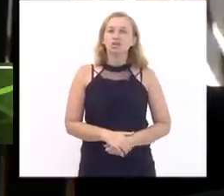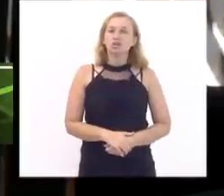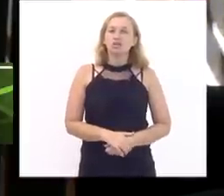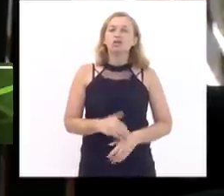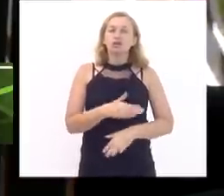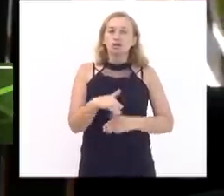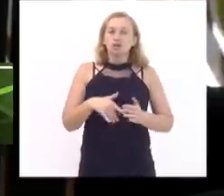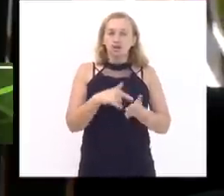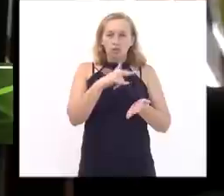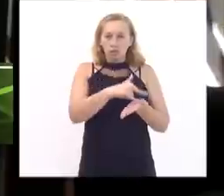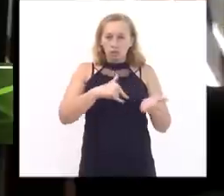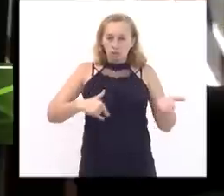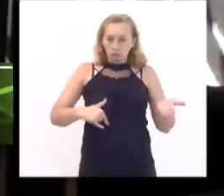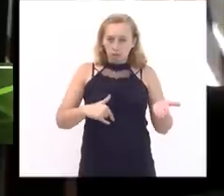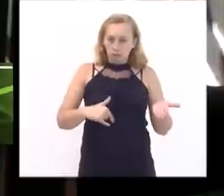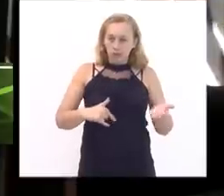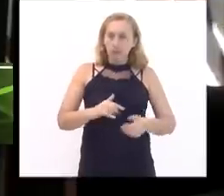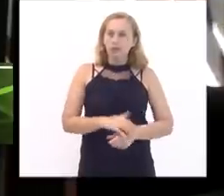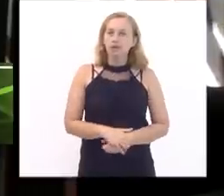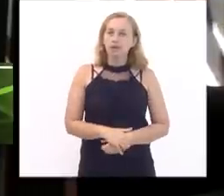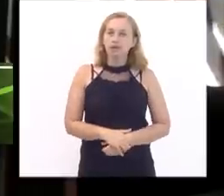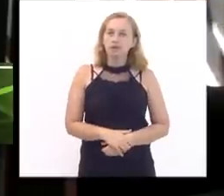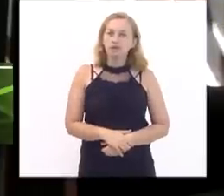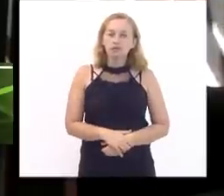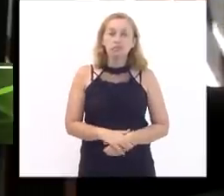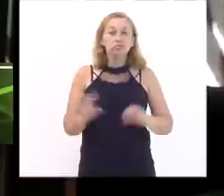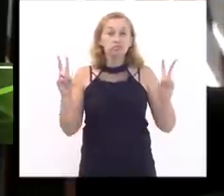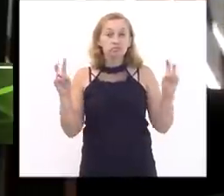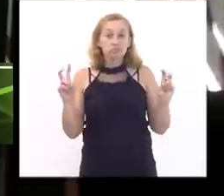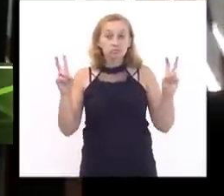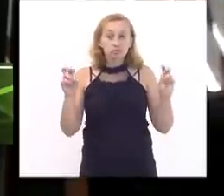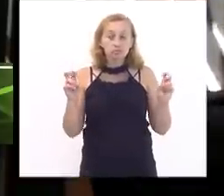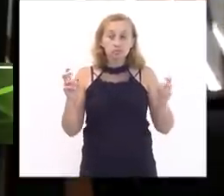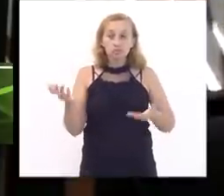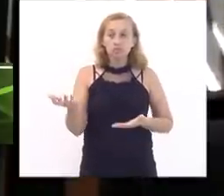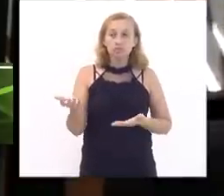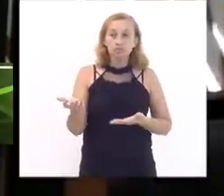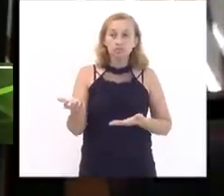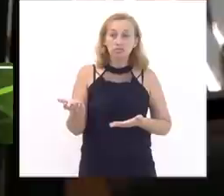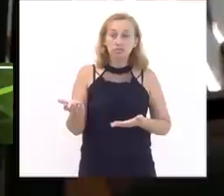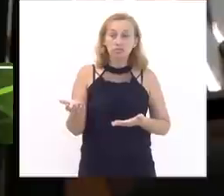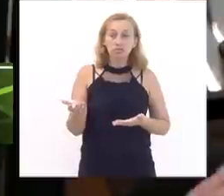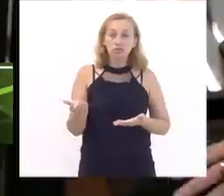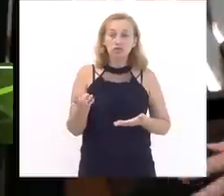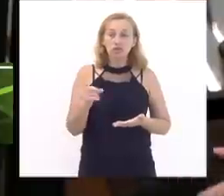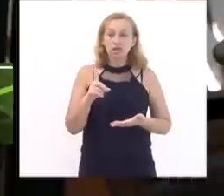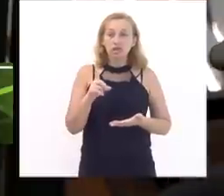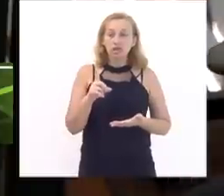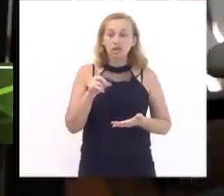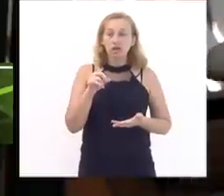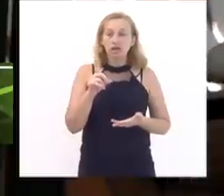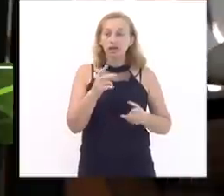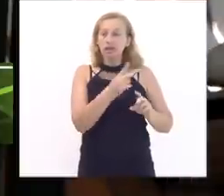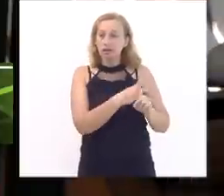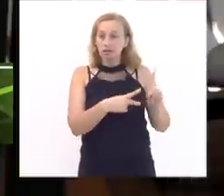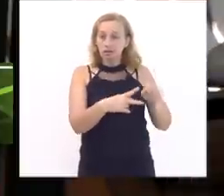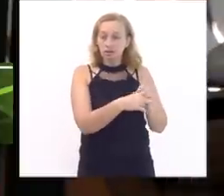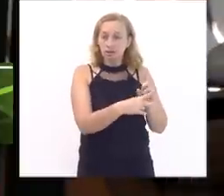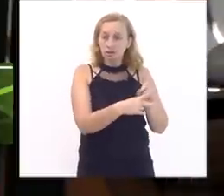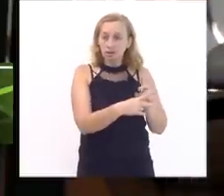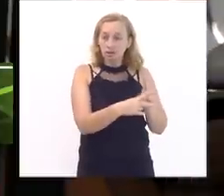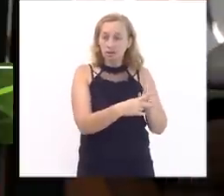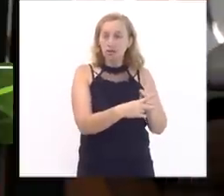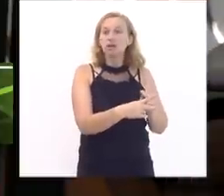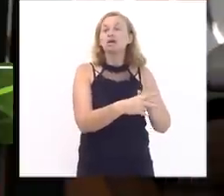toda a documentação pertinente à questão da participação da Caixa de Previdência no sistema Banerj.